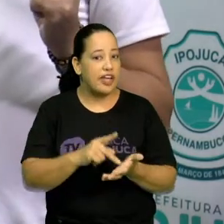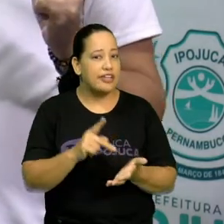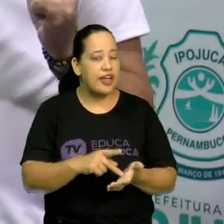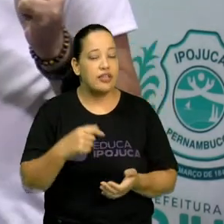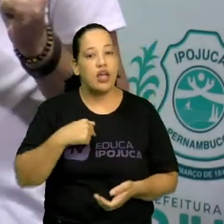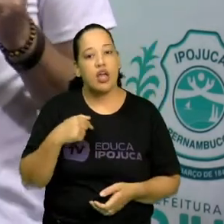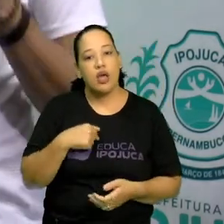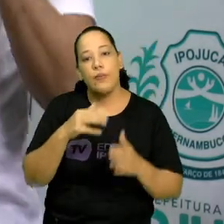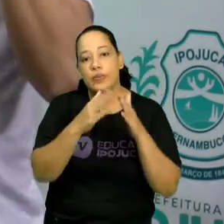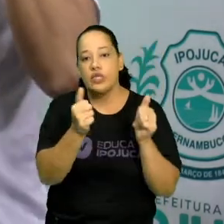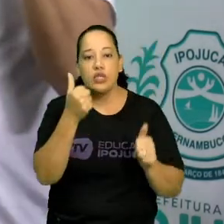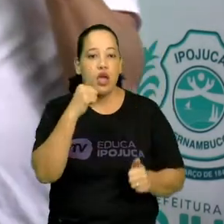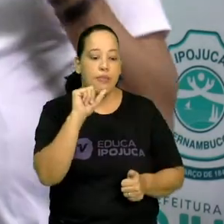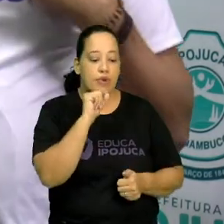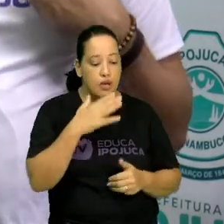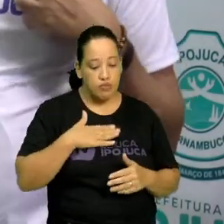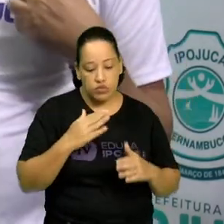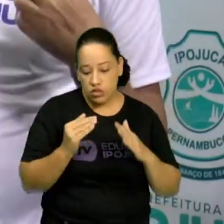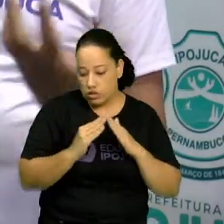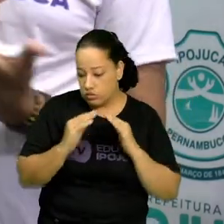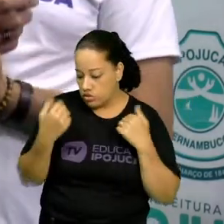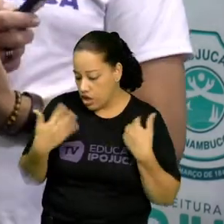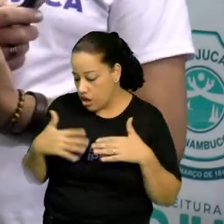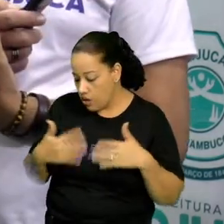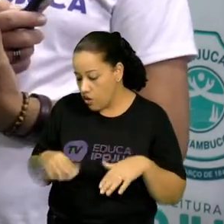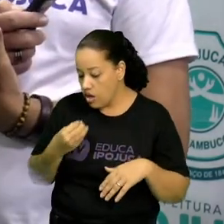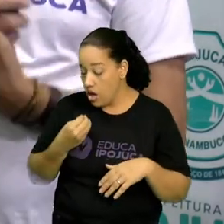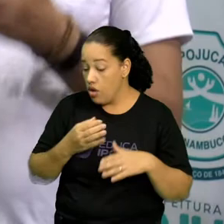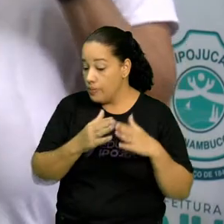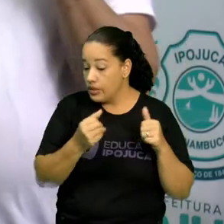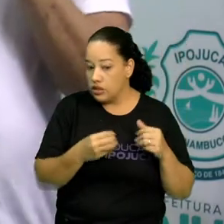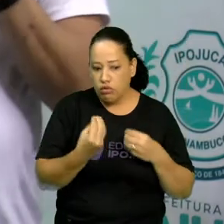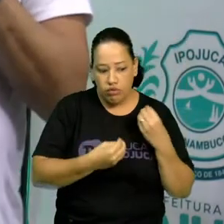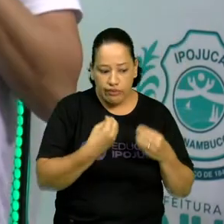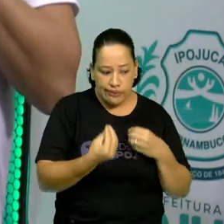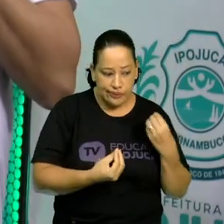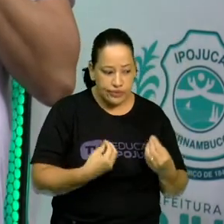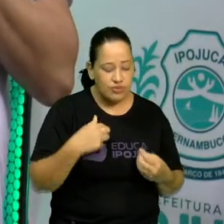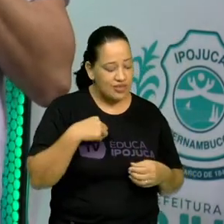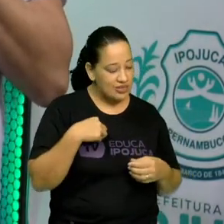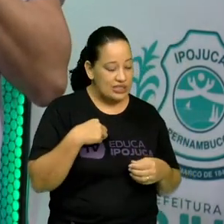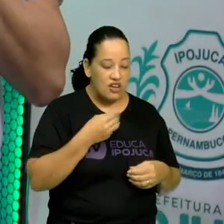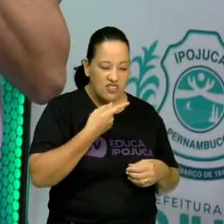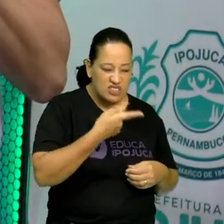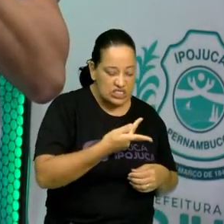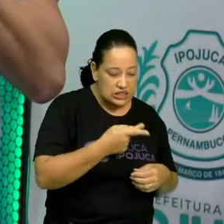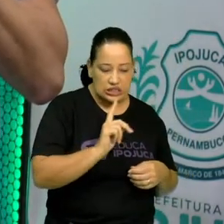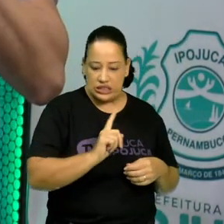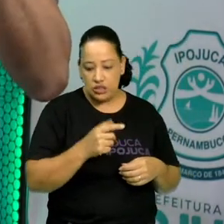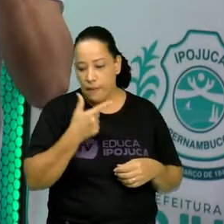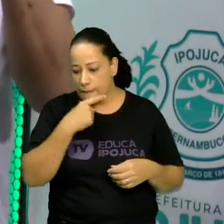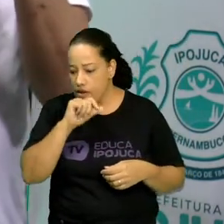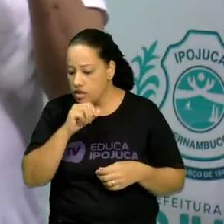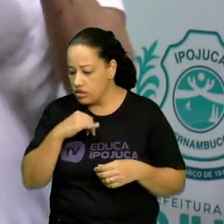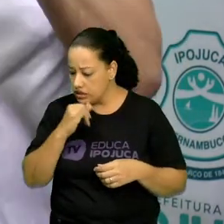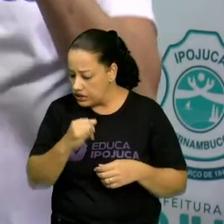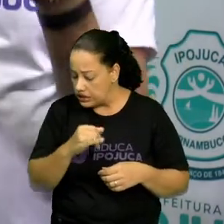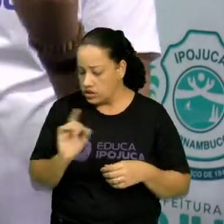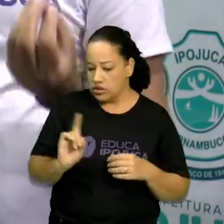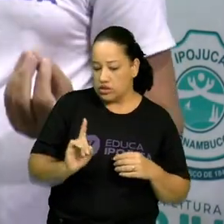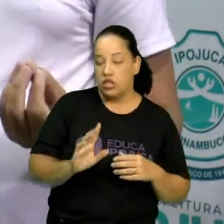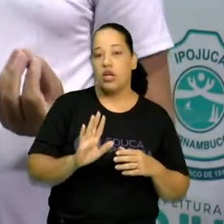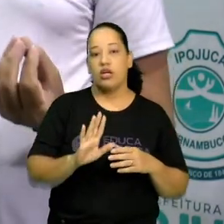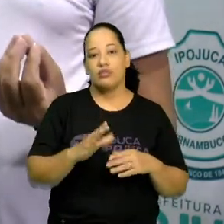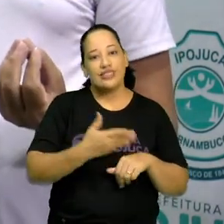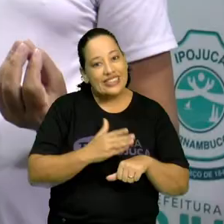pedir alguma coisa à sua mãe, você fica, ai meu Deus, quando é que eu vou pedir? Mãe, não sei o que, não sei o que. Não, não vai funcionar. Pai, não sei o que, não sei o que. Não, não vai funcionar. É sempre